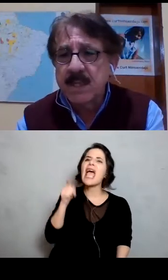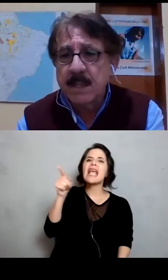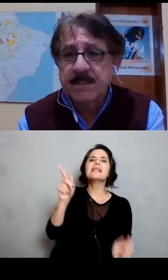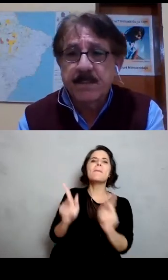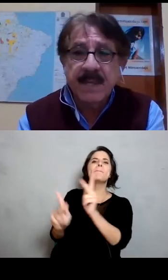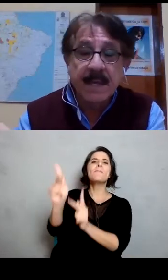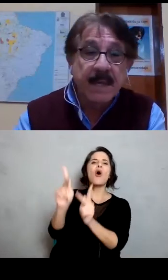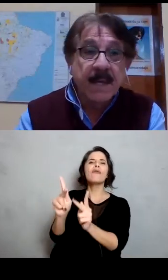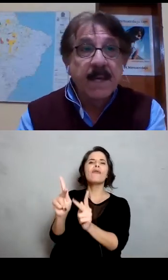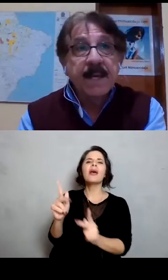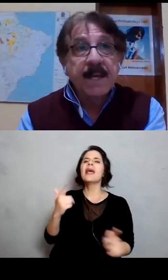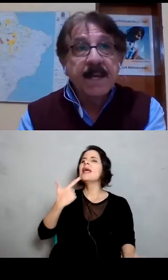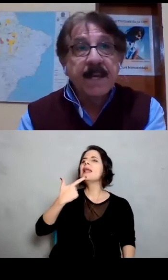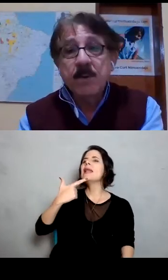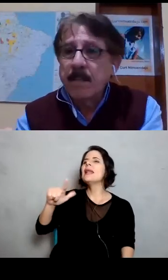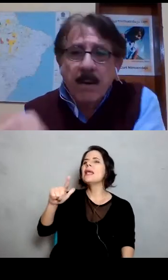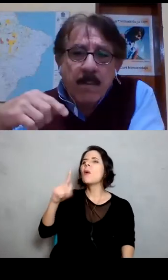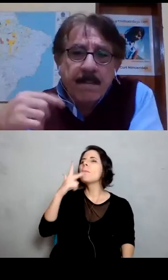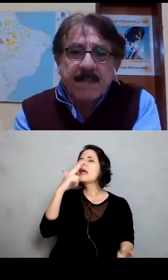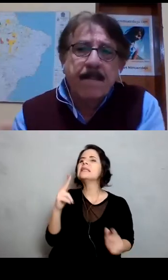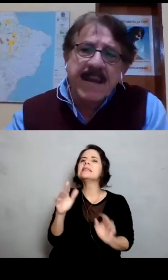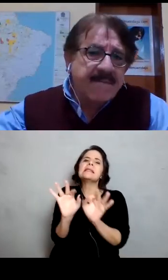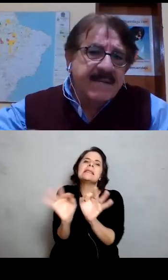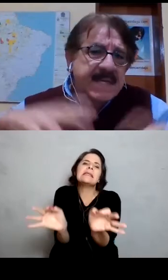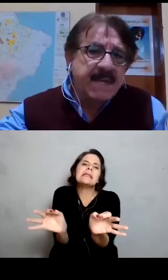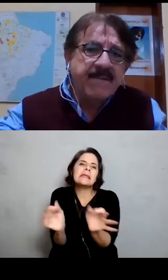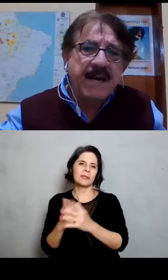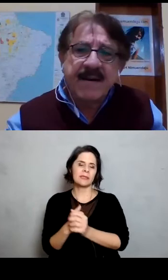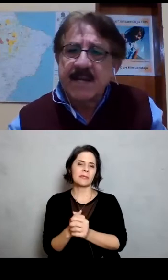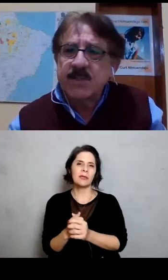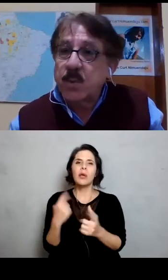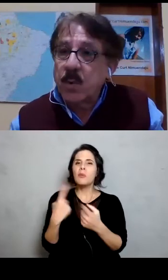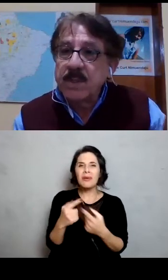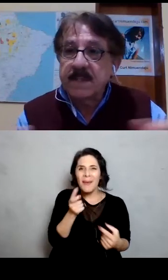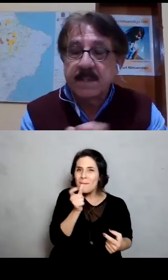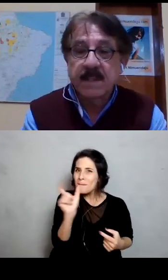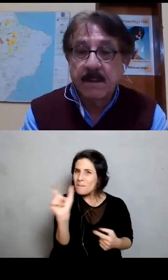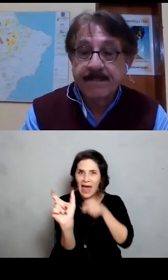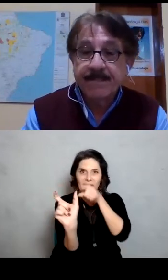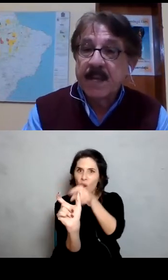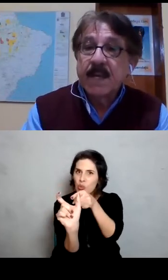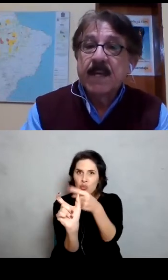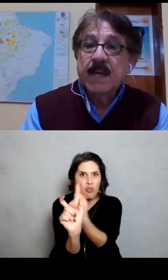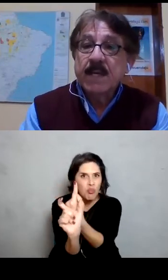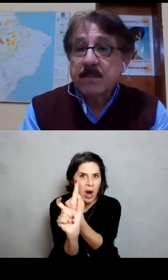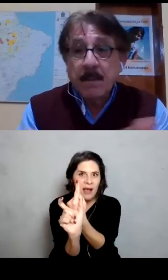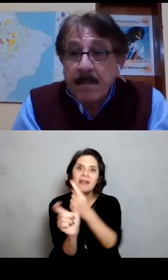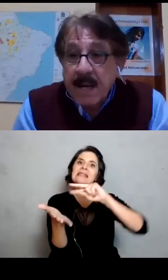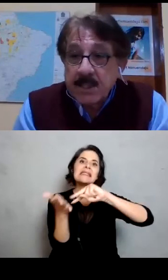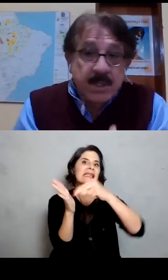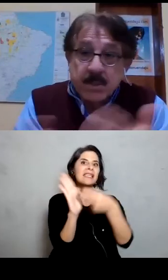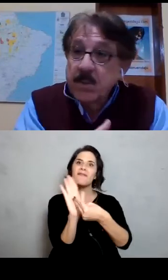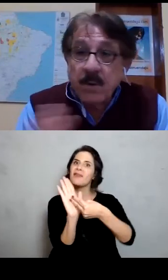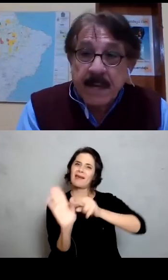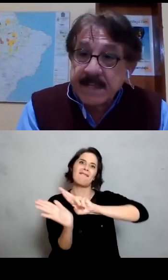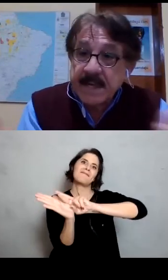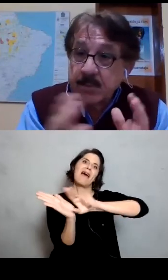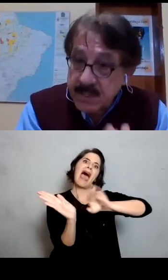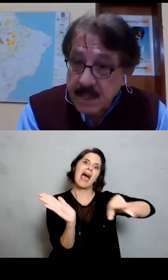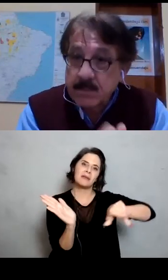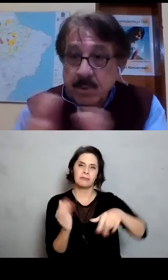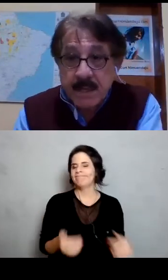muito simples, porque uma mesma palavra significa várias coisas e tal. Isso é uma bobagem. Isso em